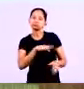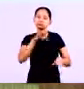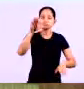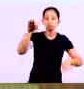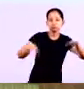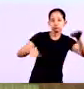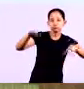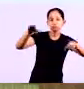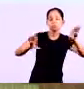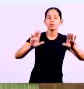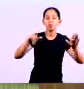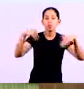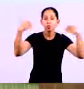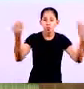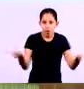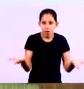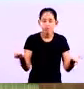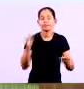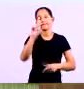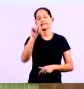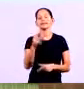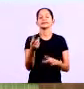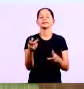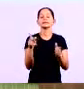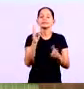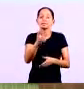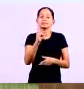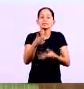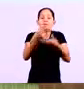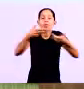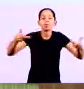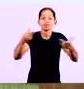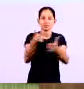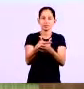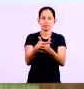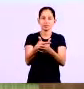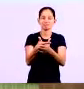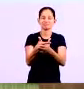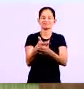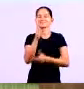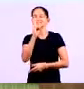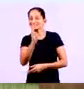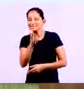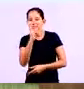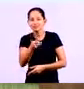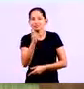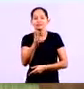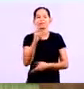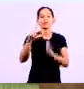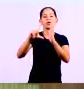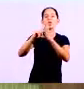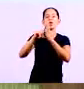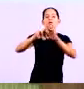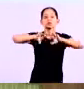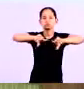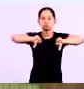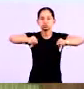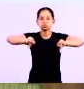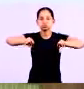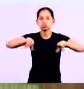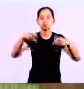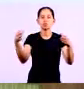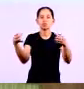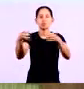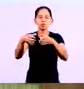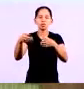maior tributação do Brasil hoje é sobre o produto. A maior tributação hoje é sobre o produto. É